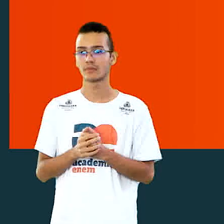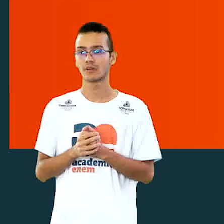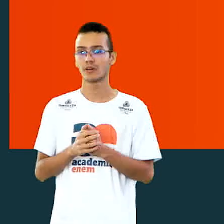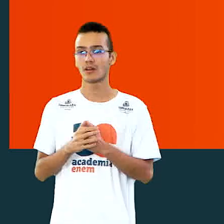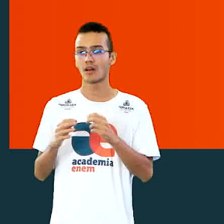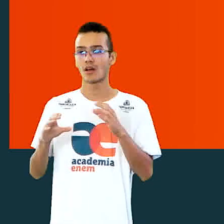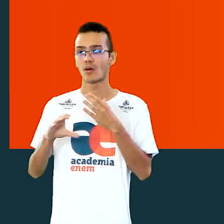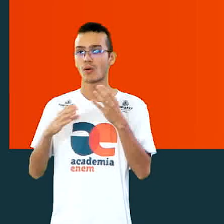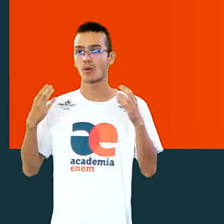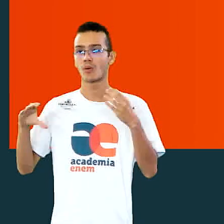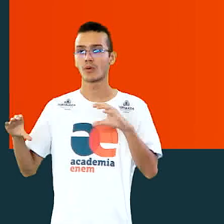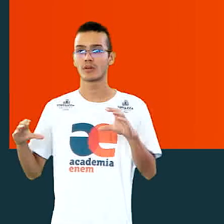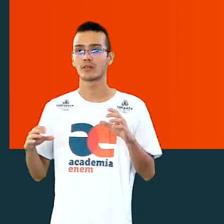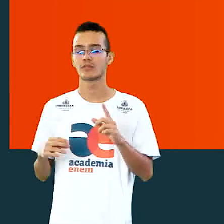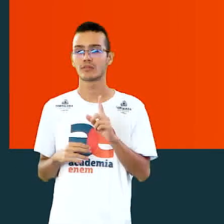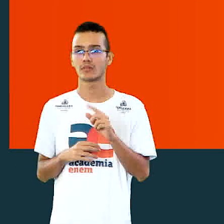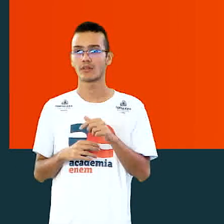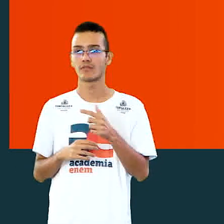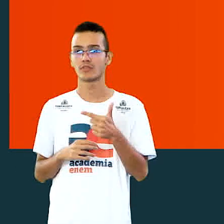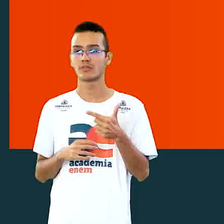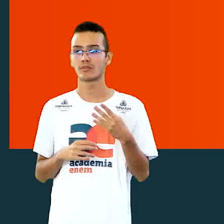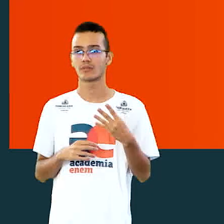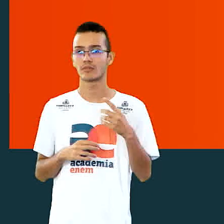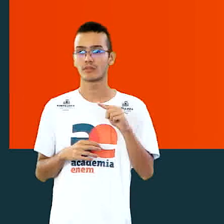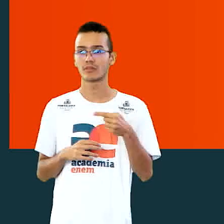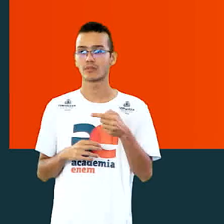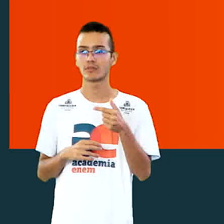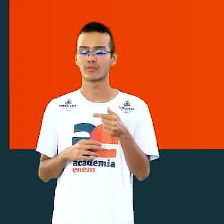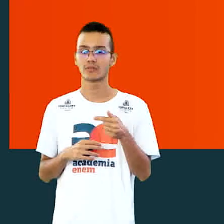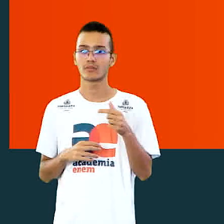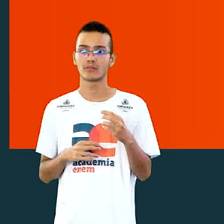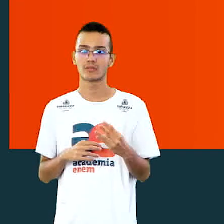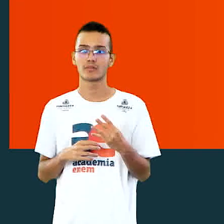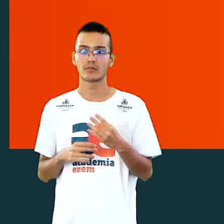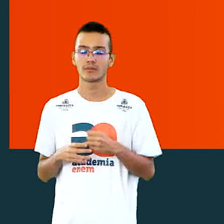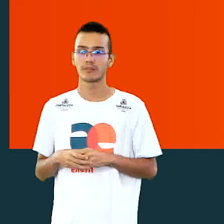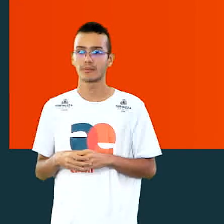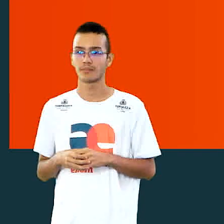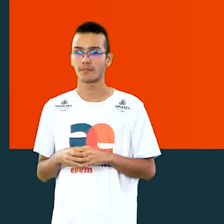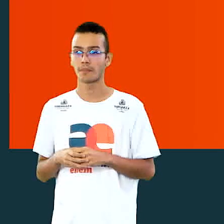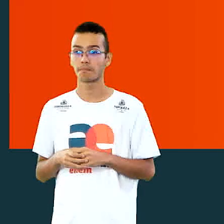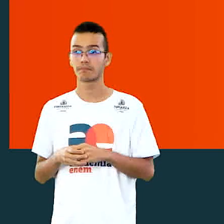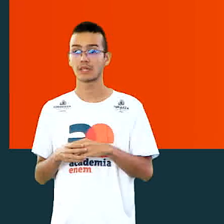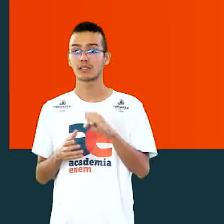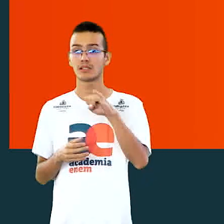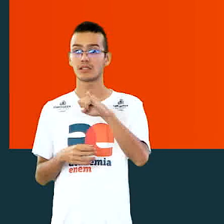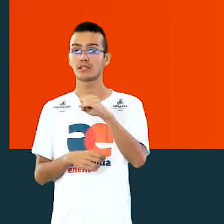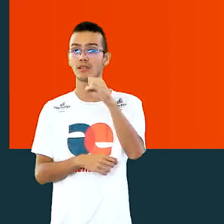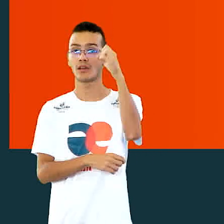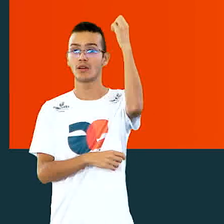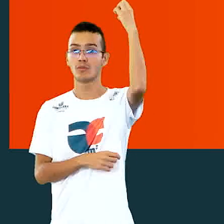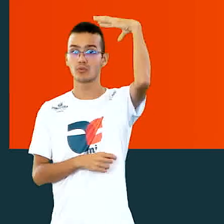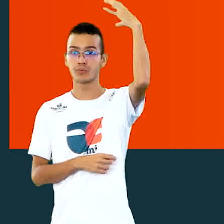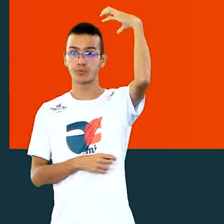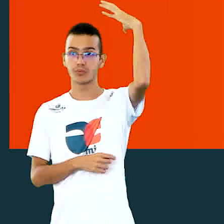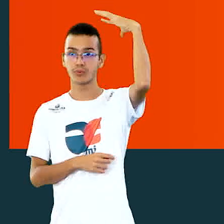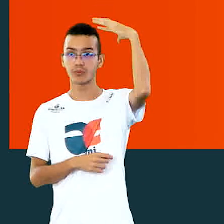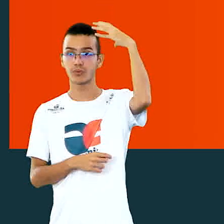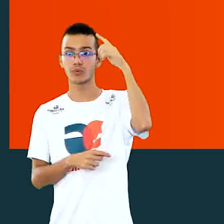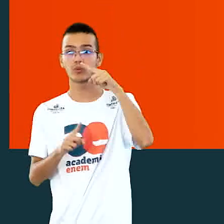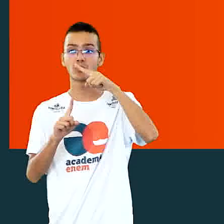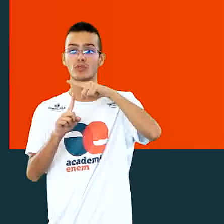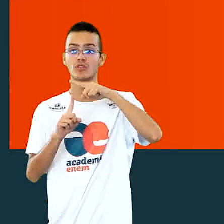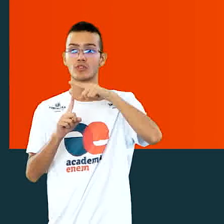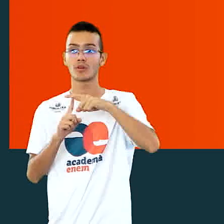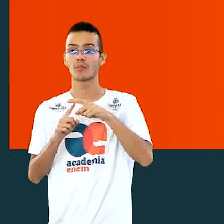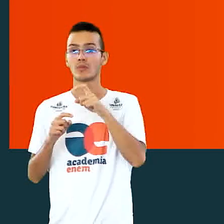24,54. Isso quer dizer o quê? Que quando eu ligar o chuveiro na posição inverno, essa vai ser a corrente que